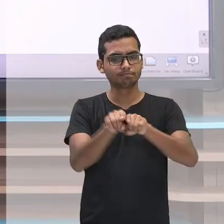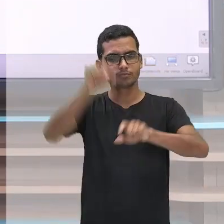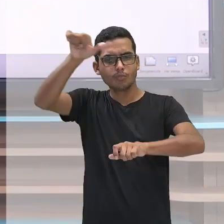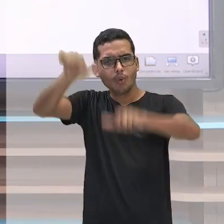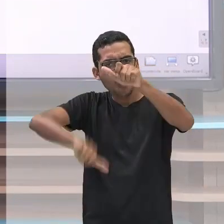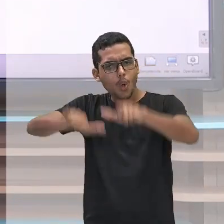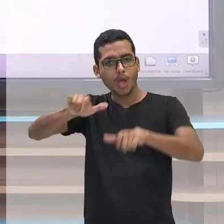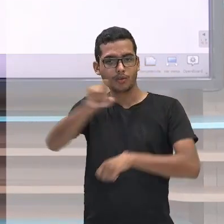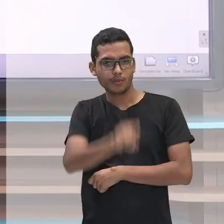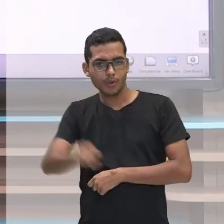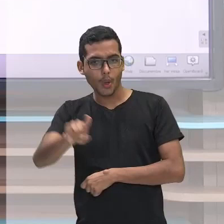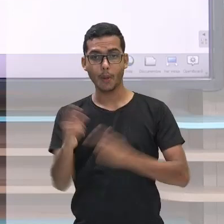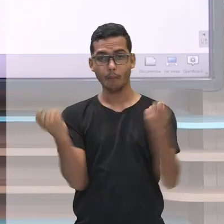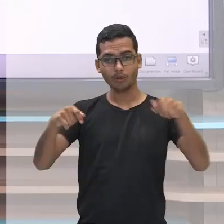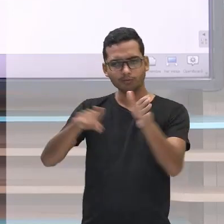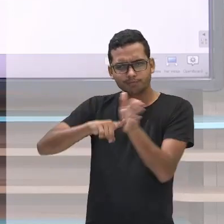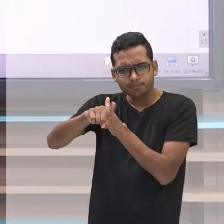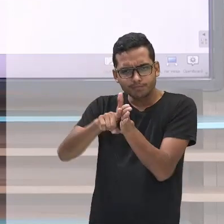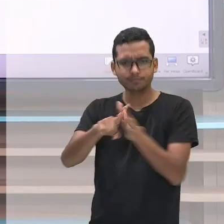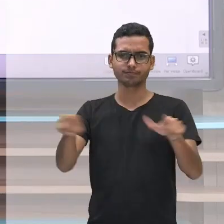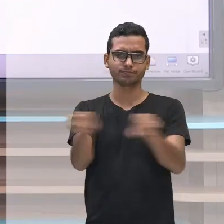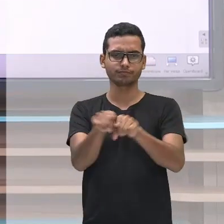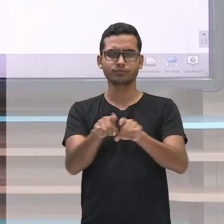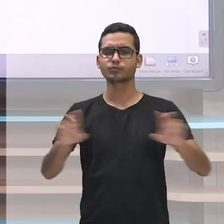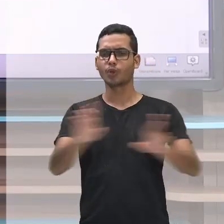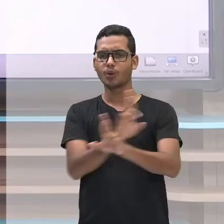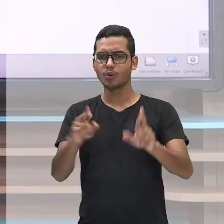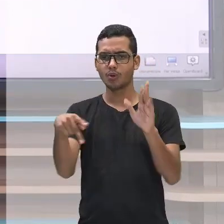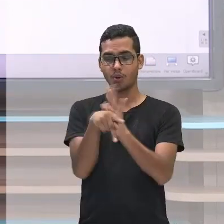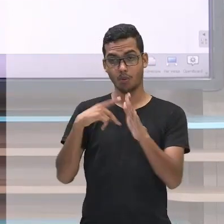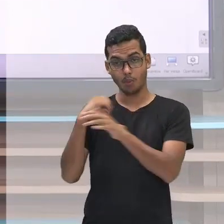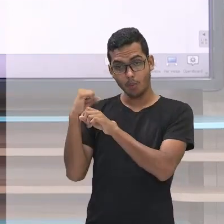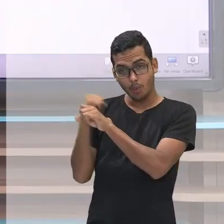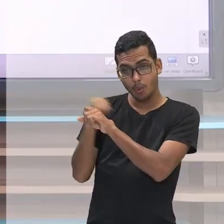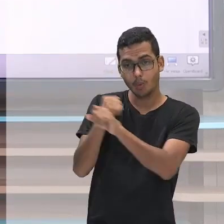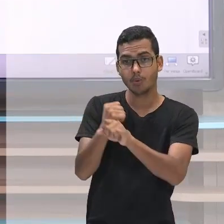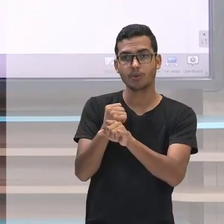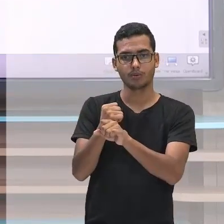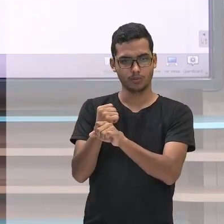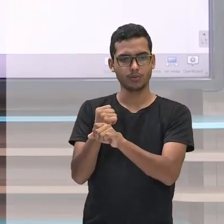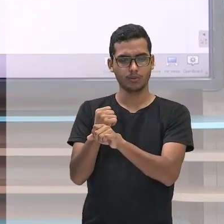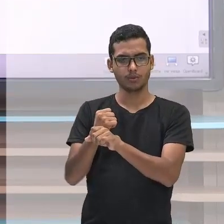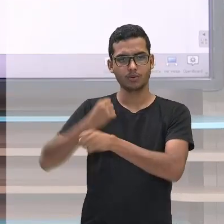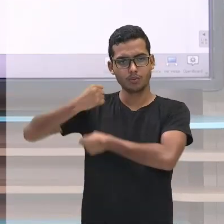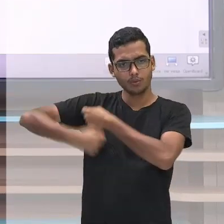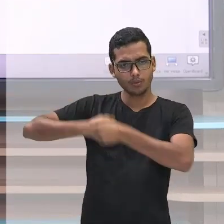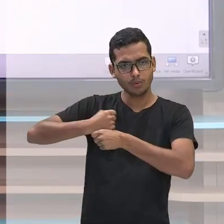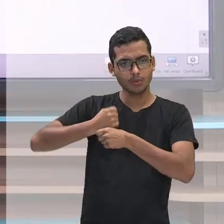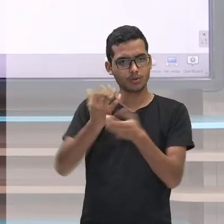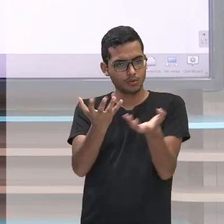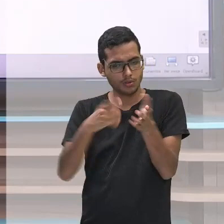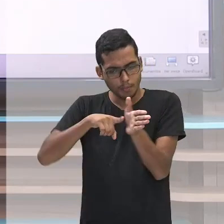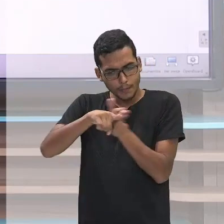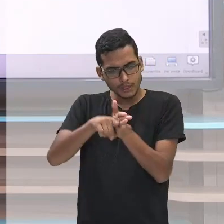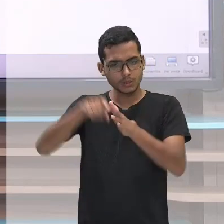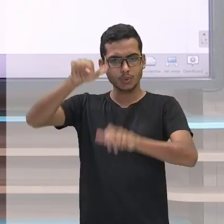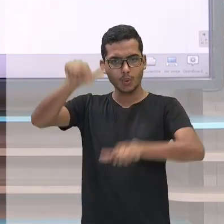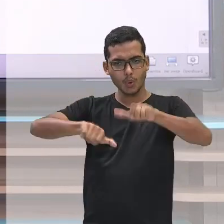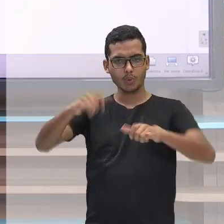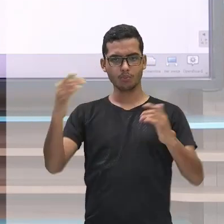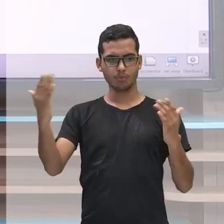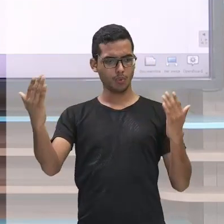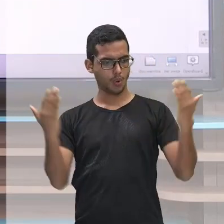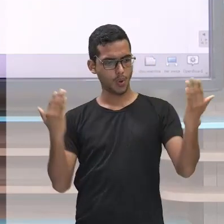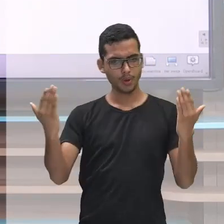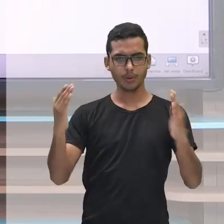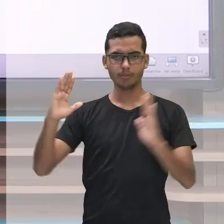podem pesquisar com relação aos anos que foram, que você quer fazer essa análise, comparar um